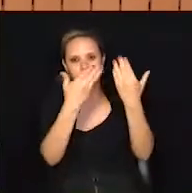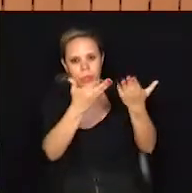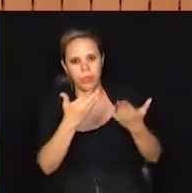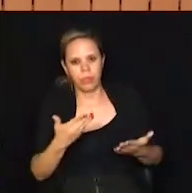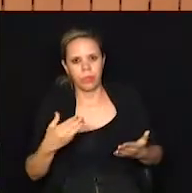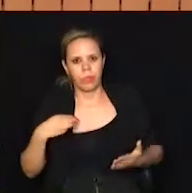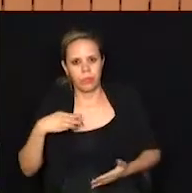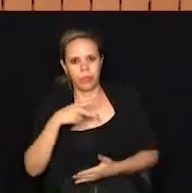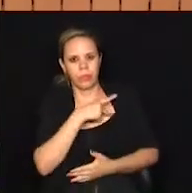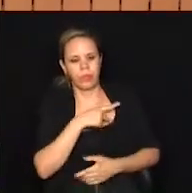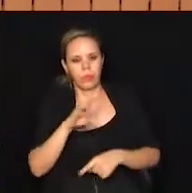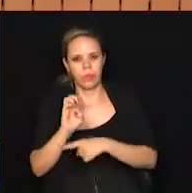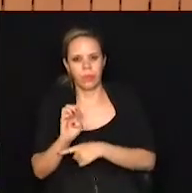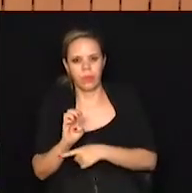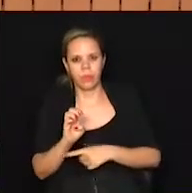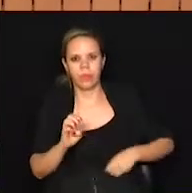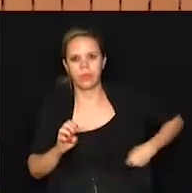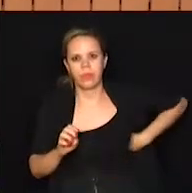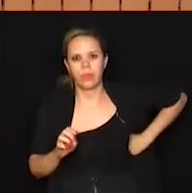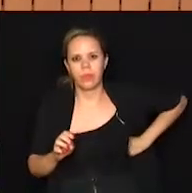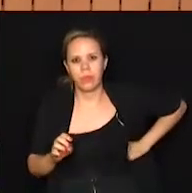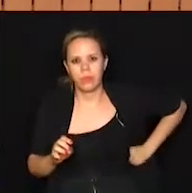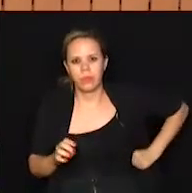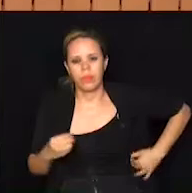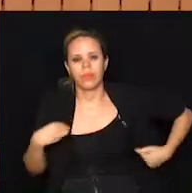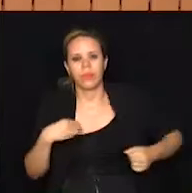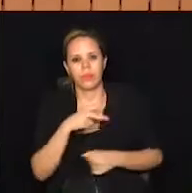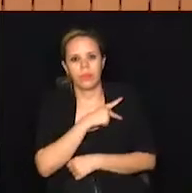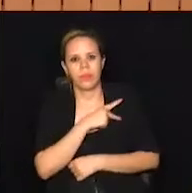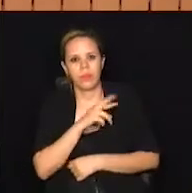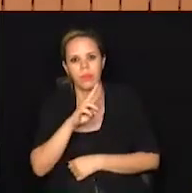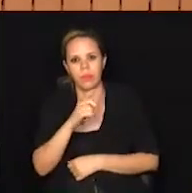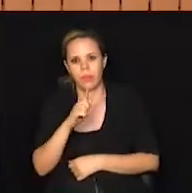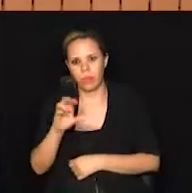ouvir. Então, Renato, vamos fazer o seguinte,